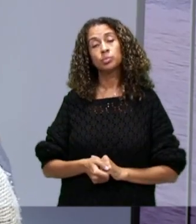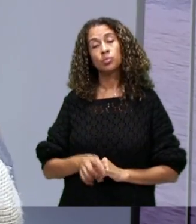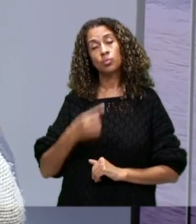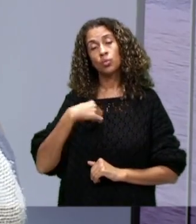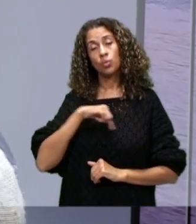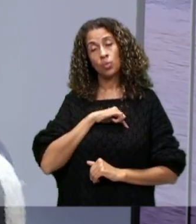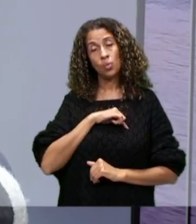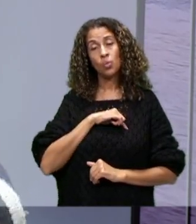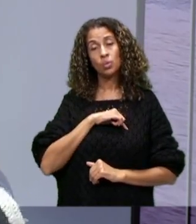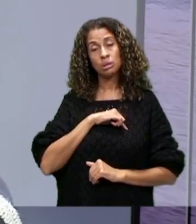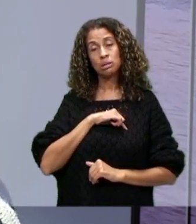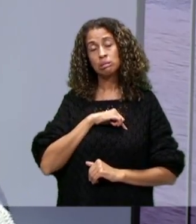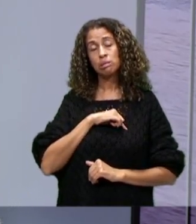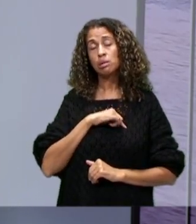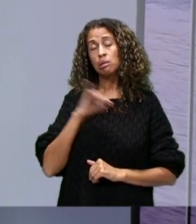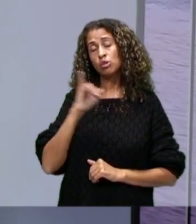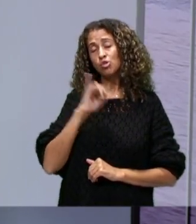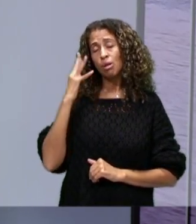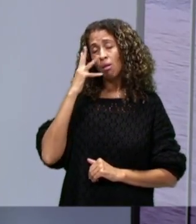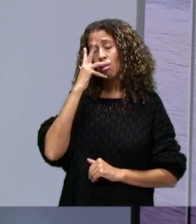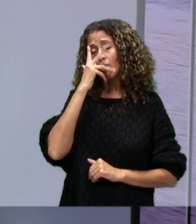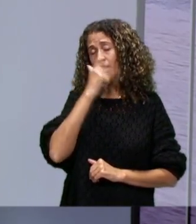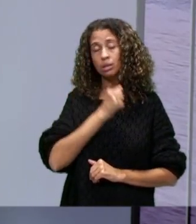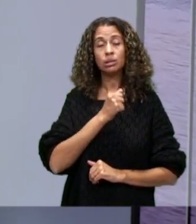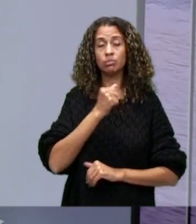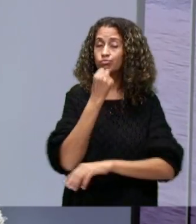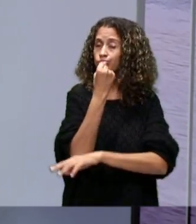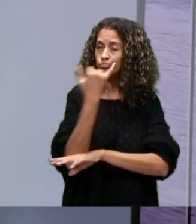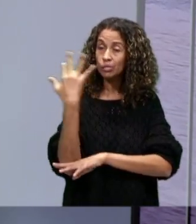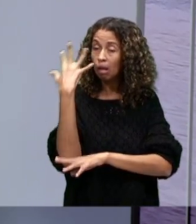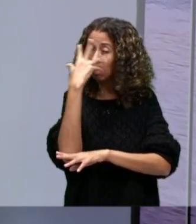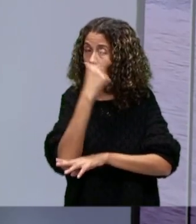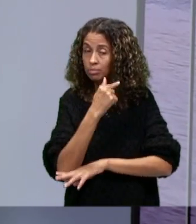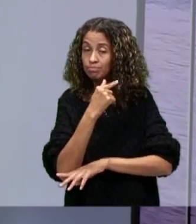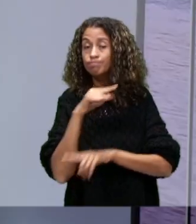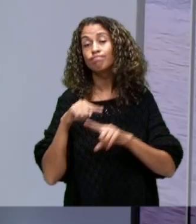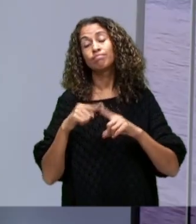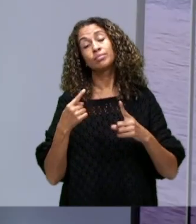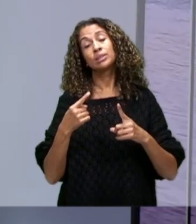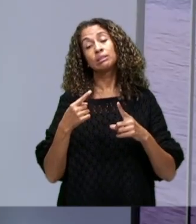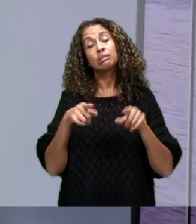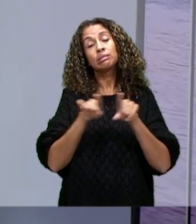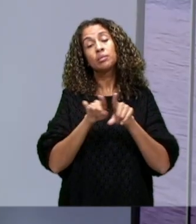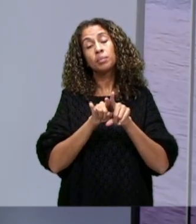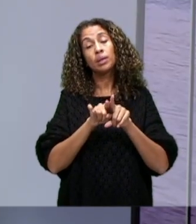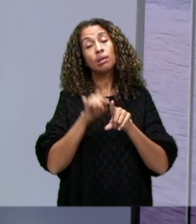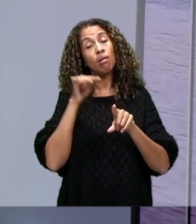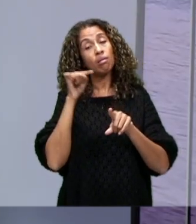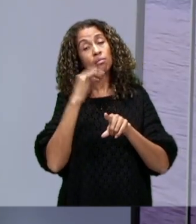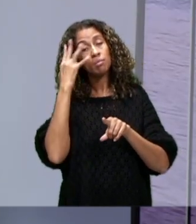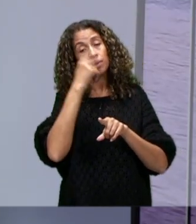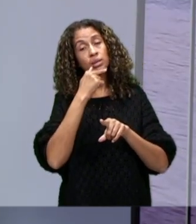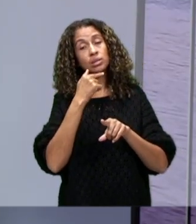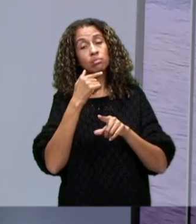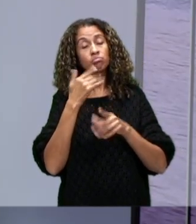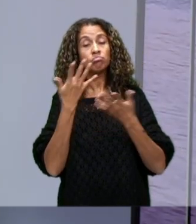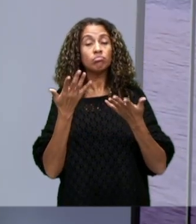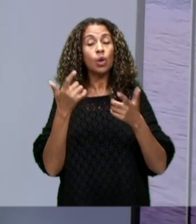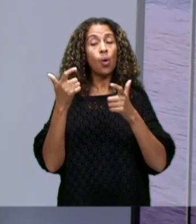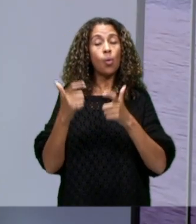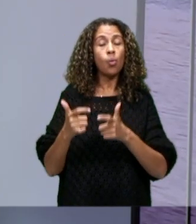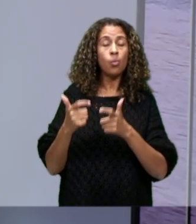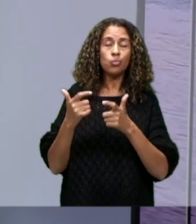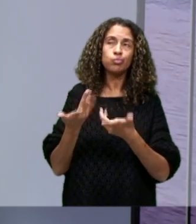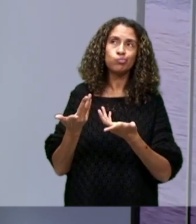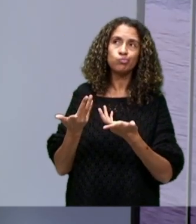Somos uma cidade belíssima por natureza, mas também essa nossa beleza natural, ela nos coloca num local